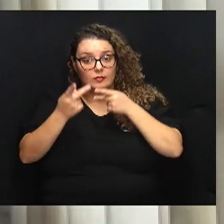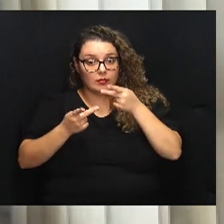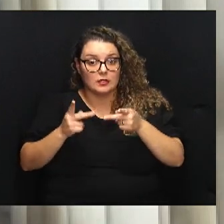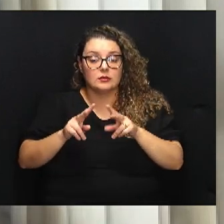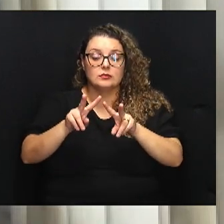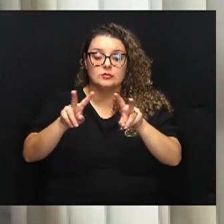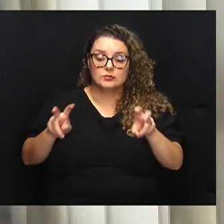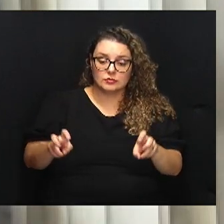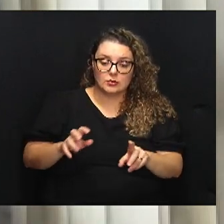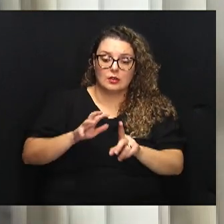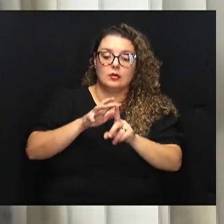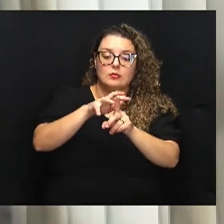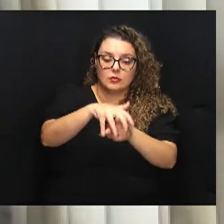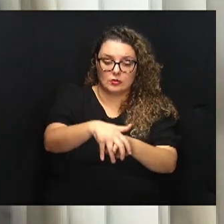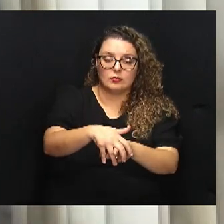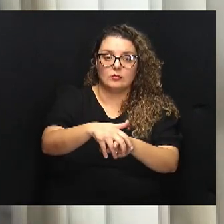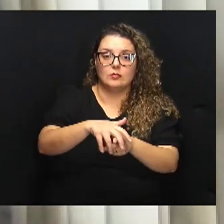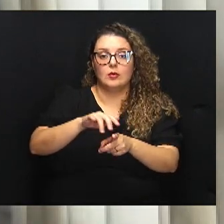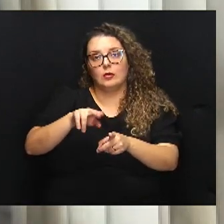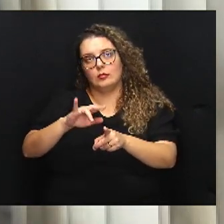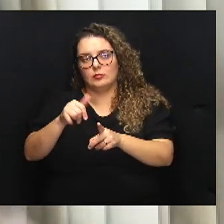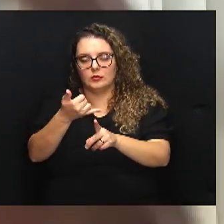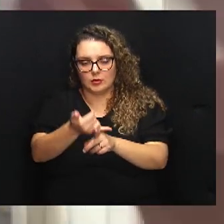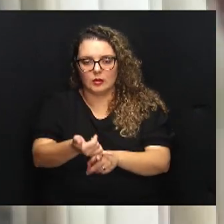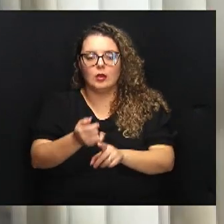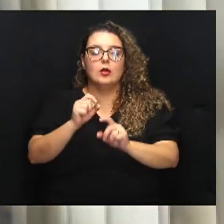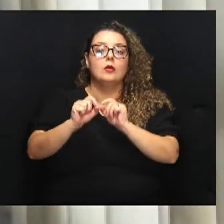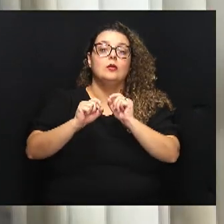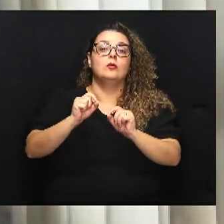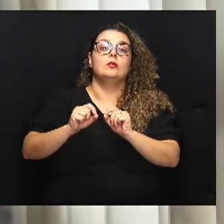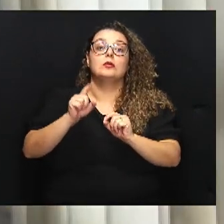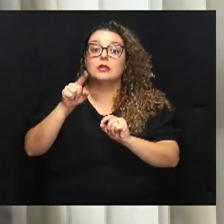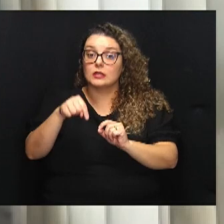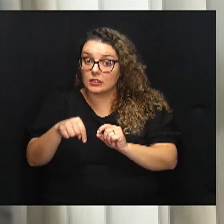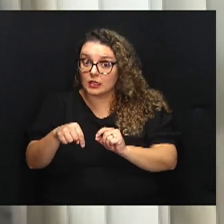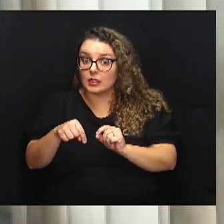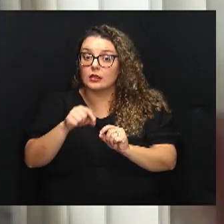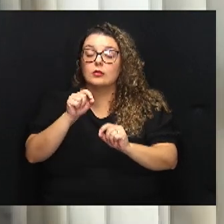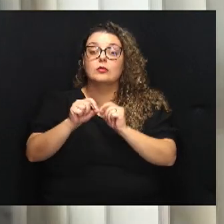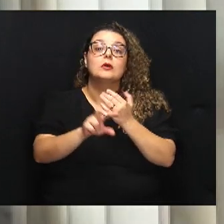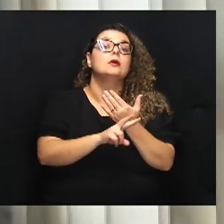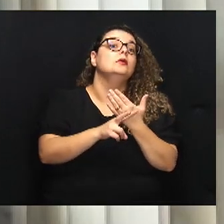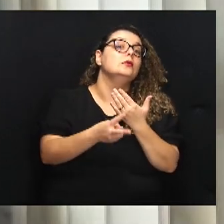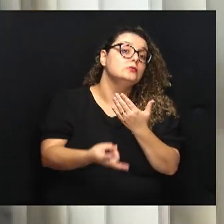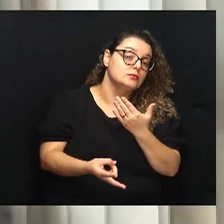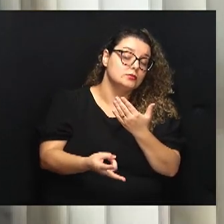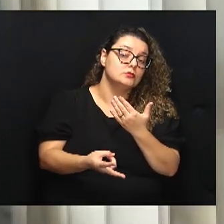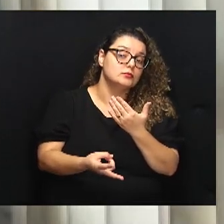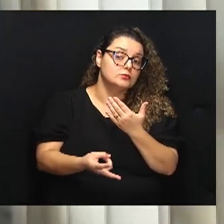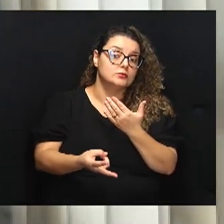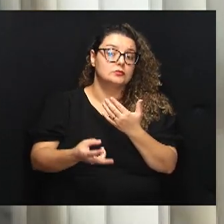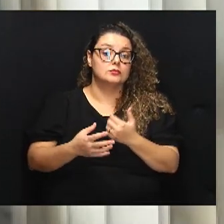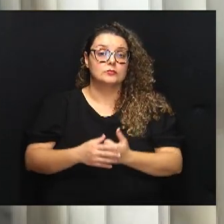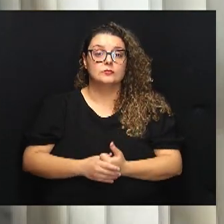bullying. O que é o bullying? O que ele pode trazer em termos de consequência,